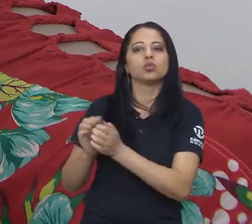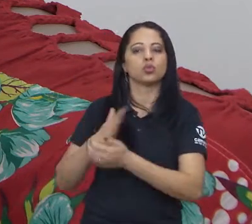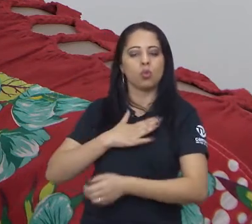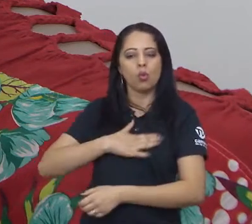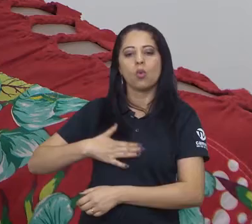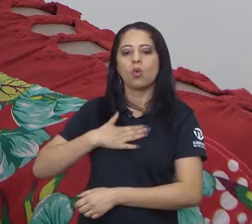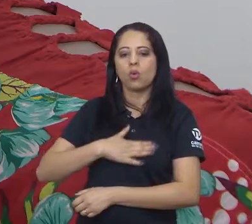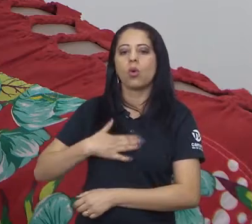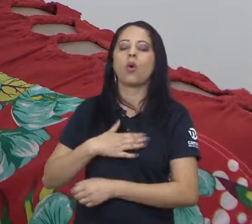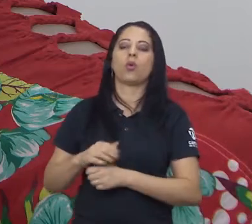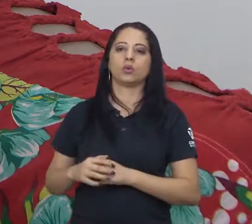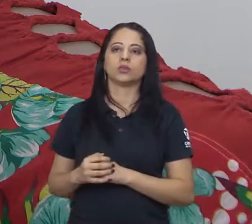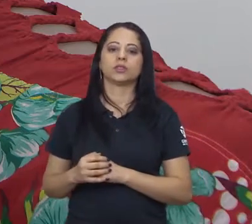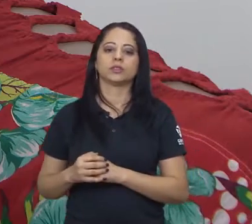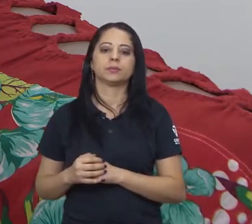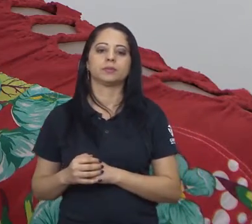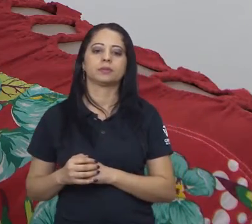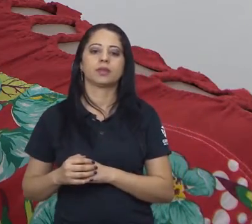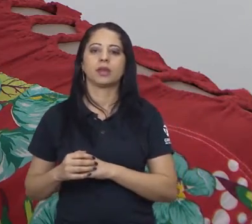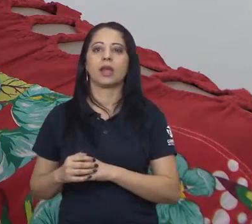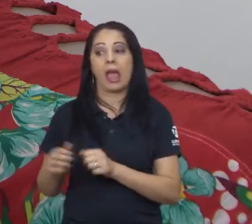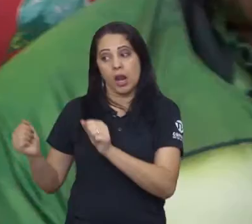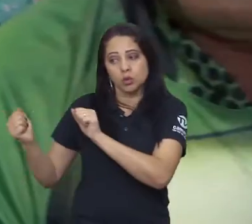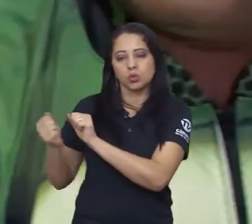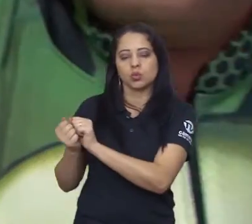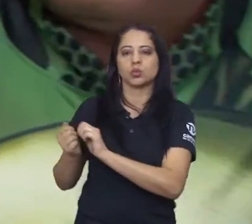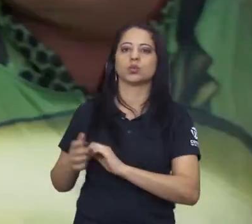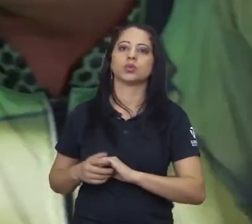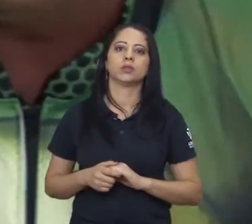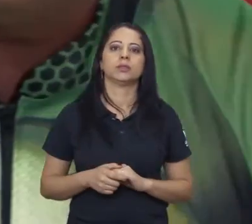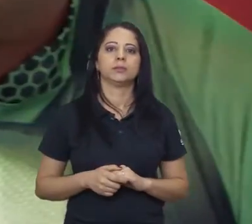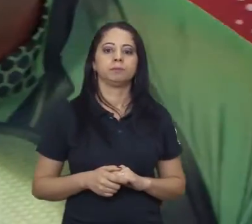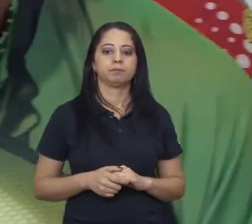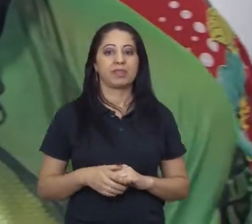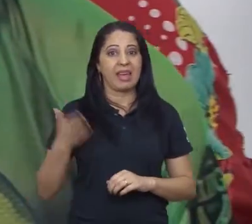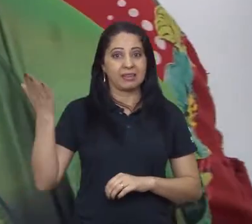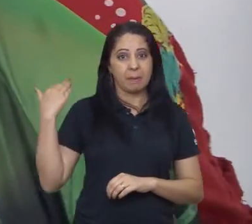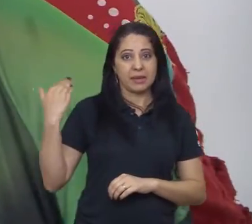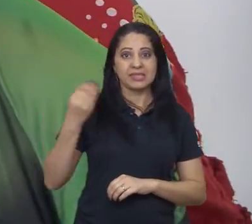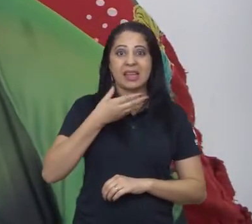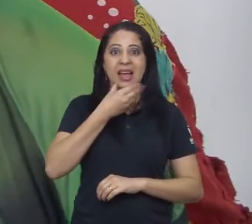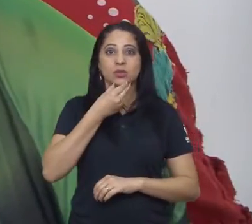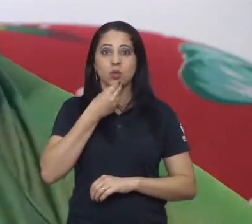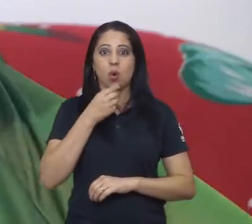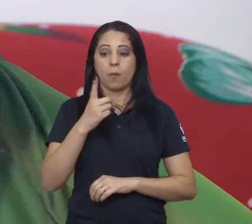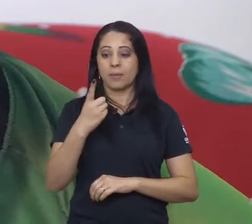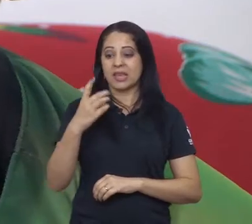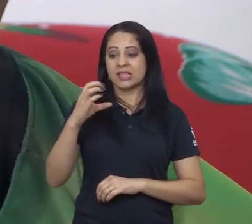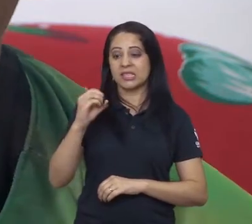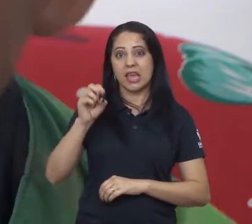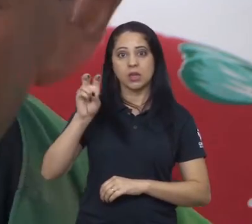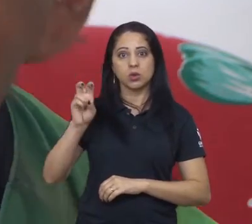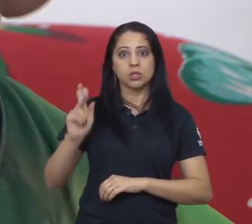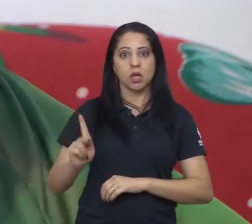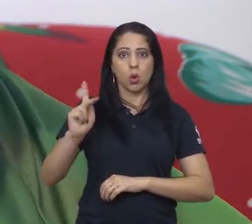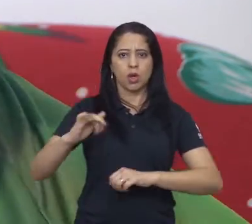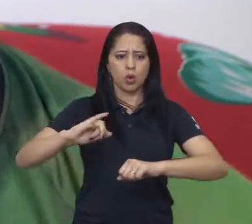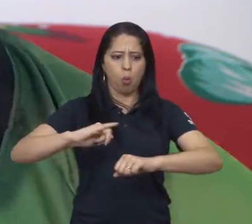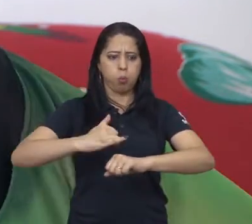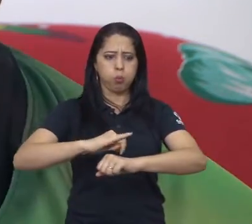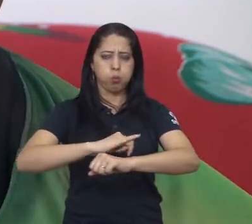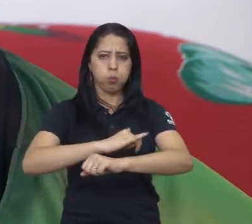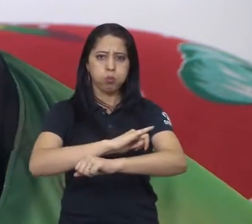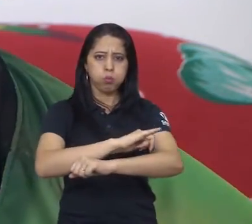né que com o professor de viola tudo aí ela vai também José chegou a pesar 105 kg com 20 Kg a